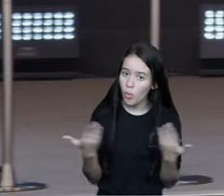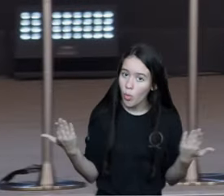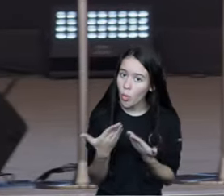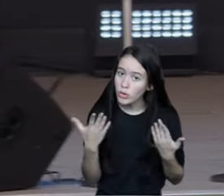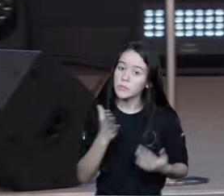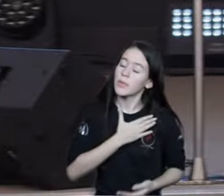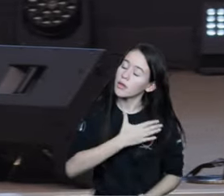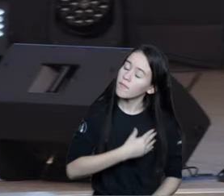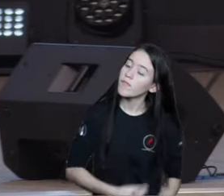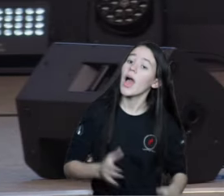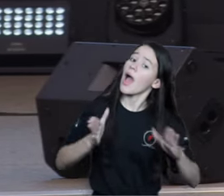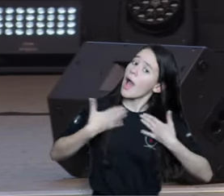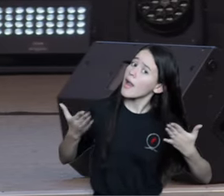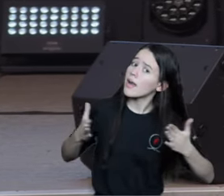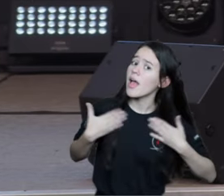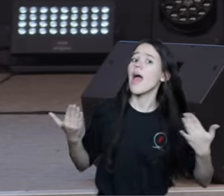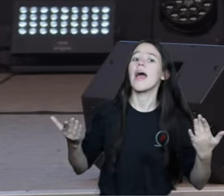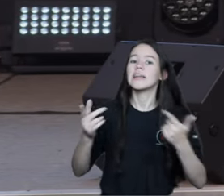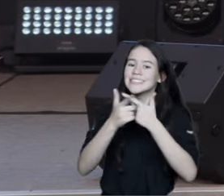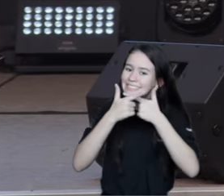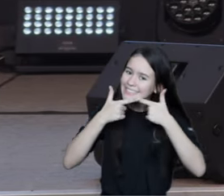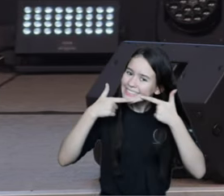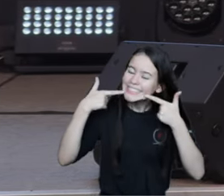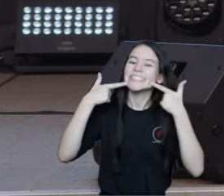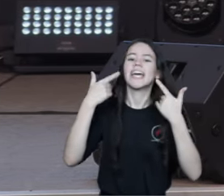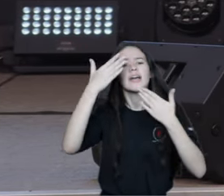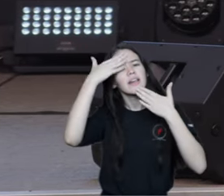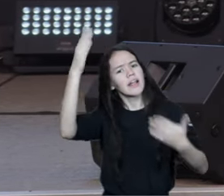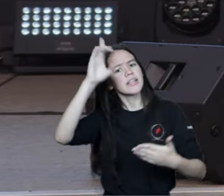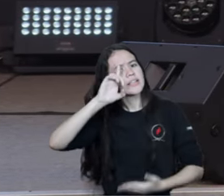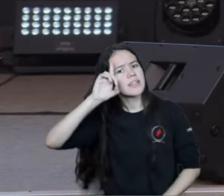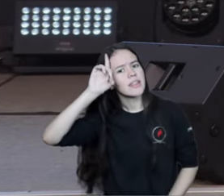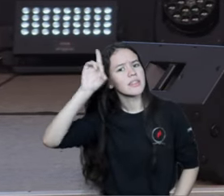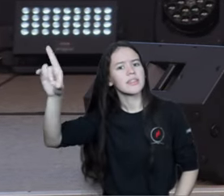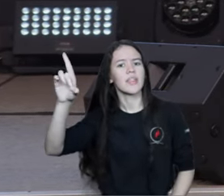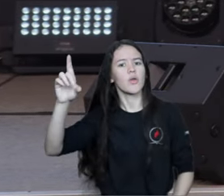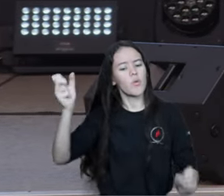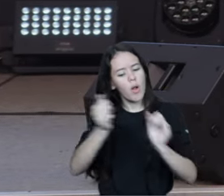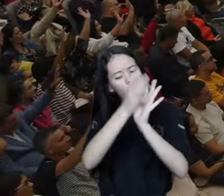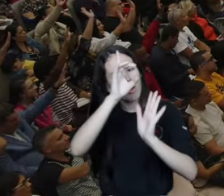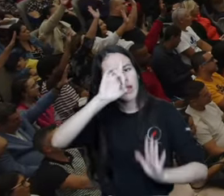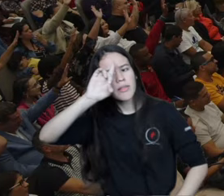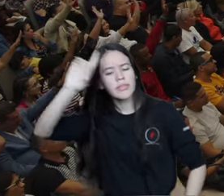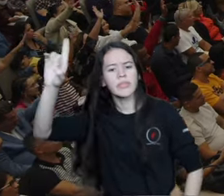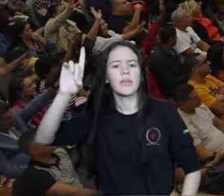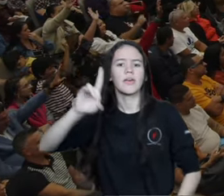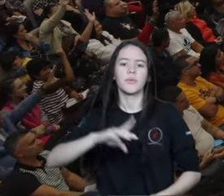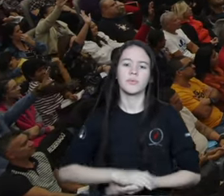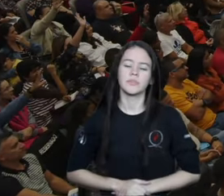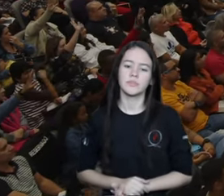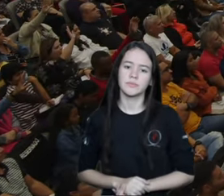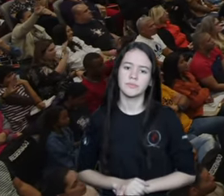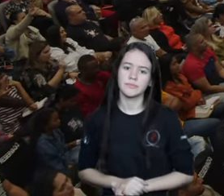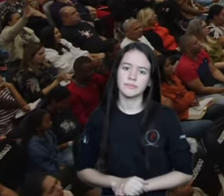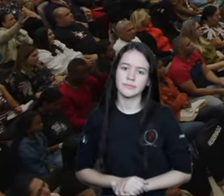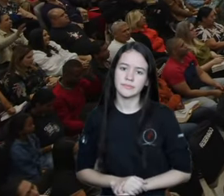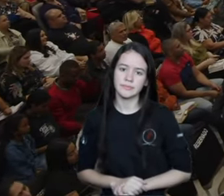meu filho se alegre sorria da graças a Deus da Glória a Deus